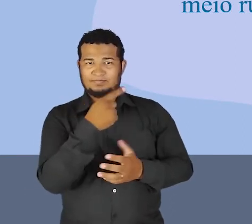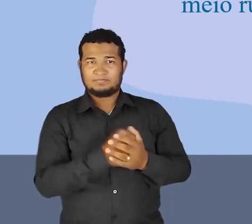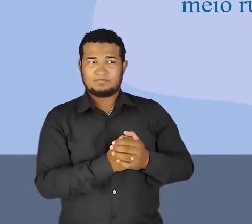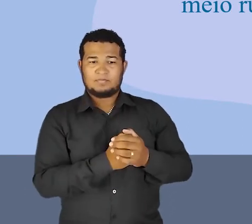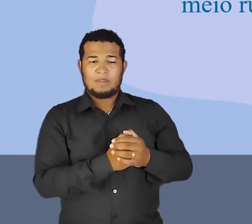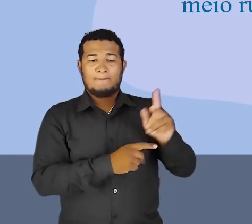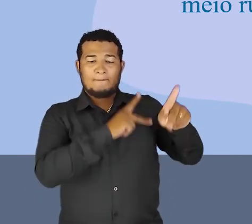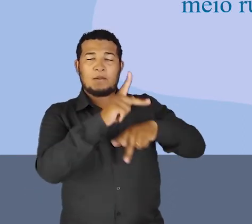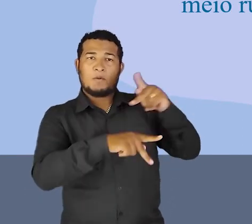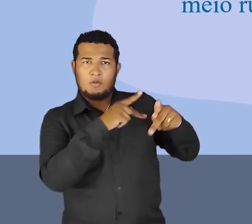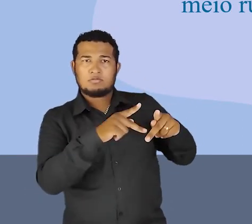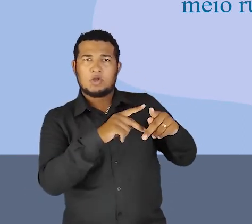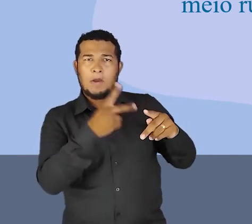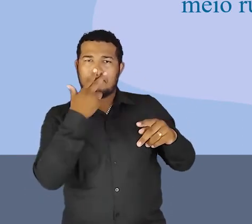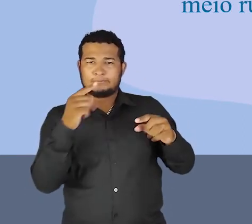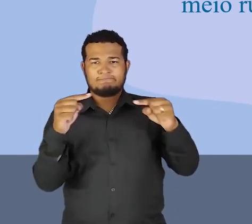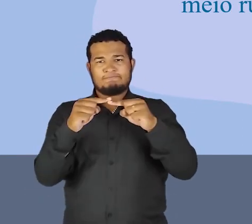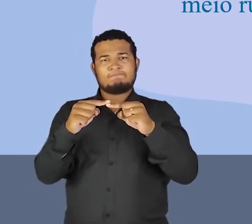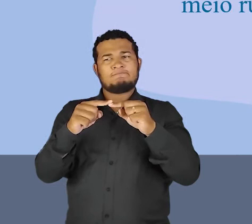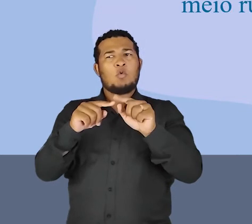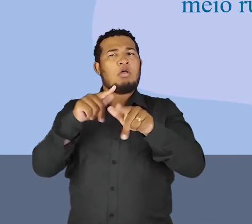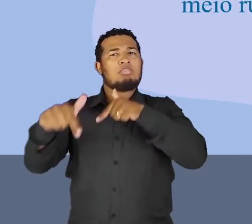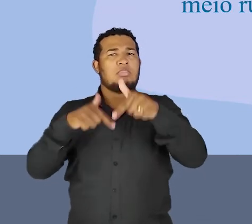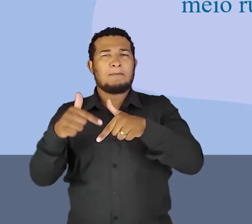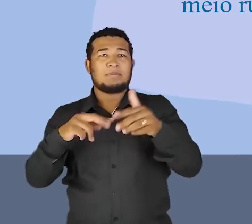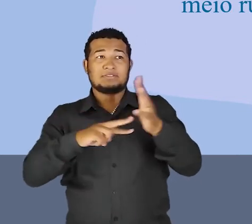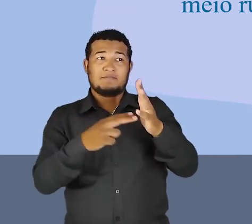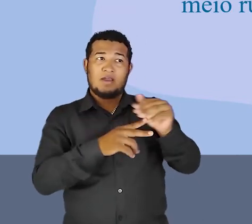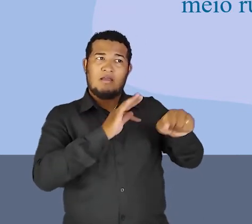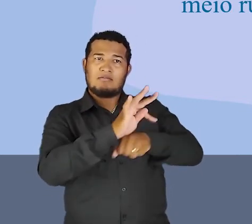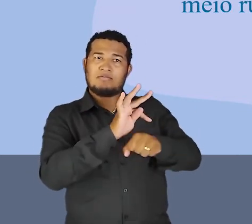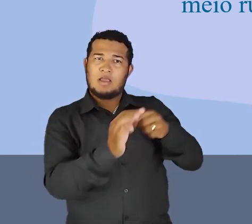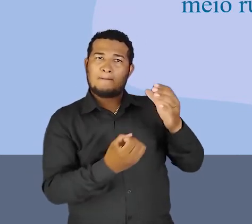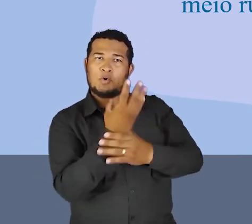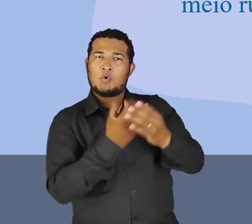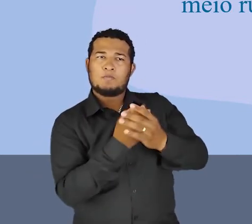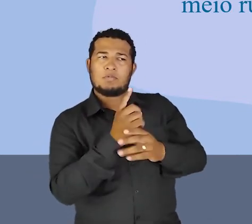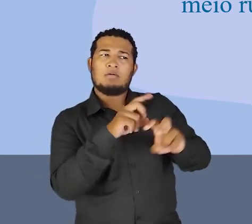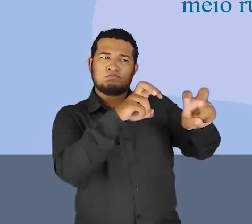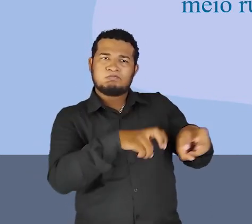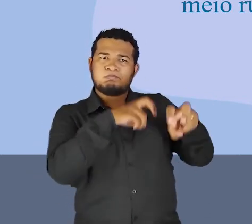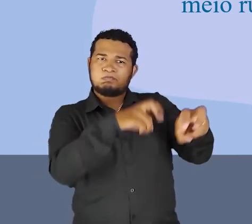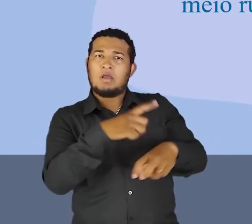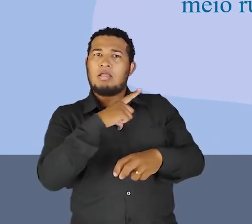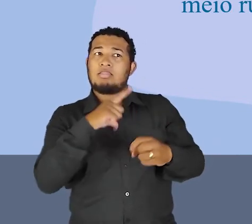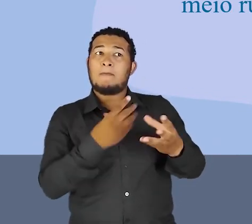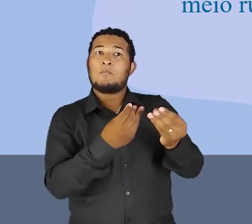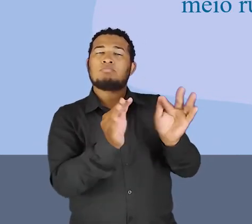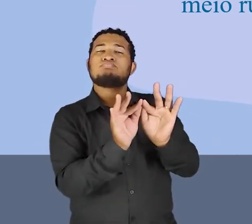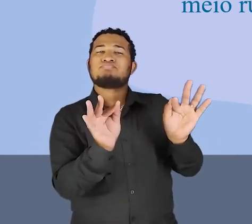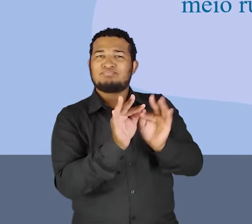rural versus trabalhador rural. Os países onde as técnicas rudimentares de produção ainda predominam no meio